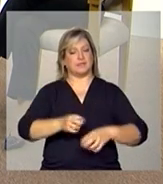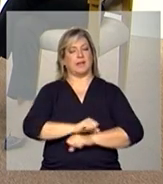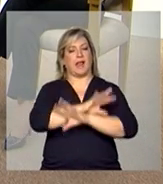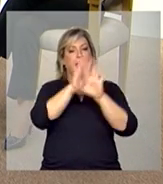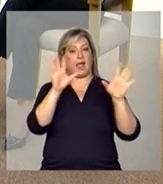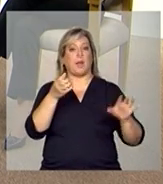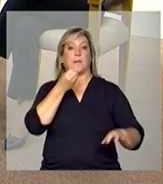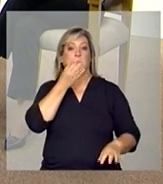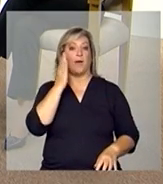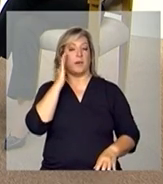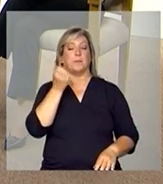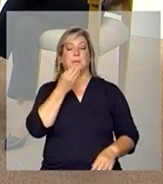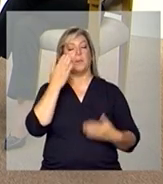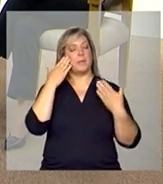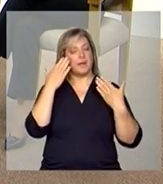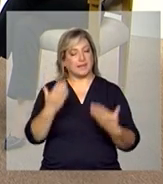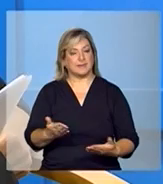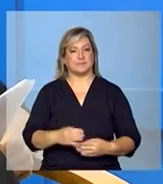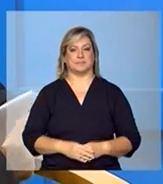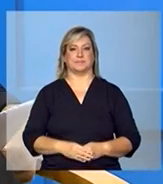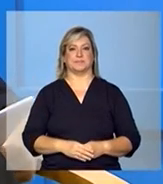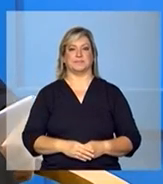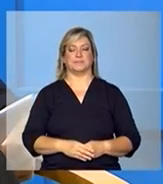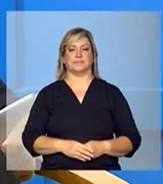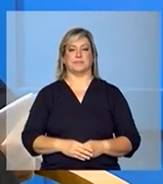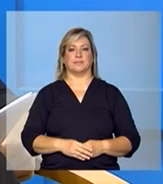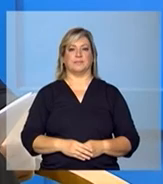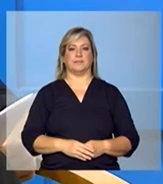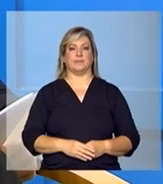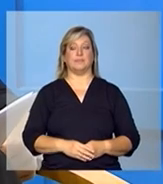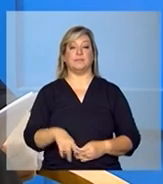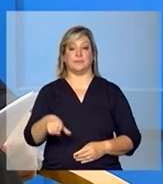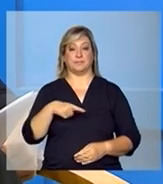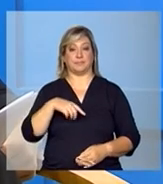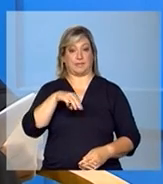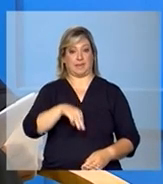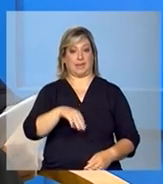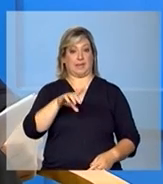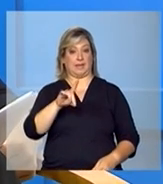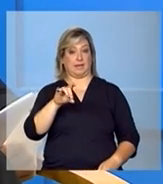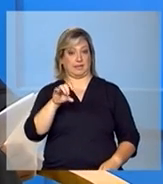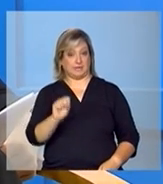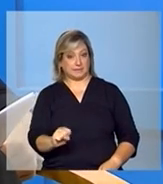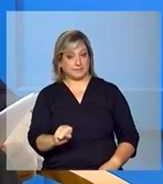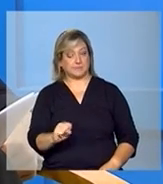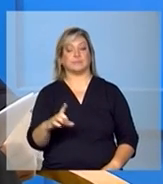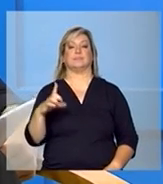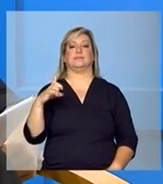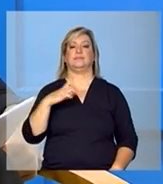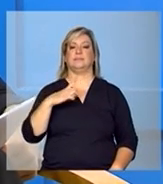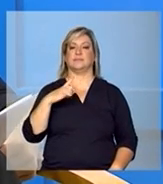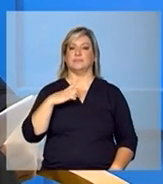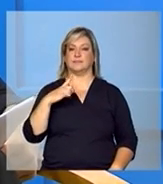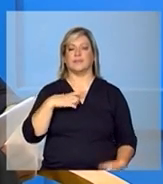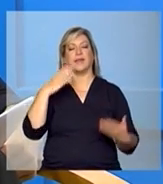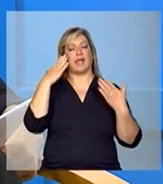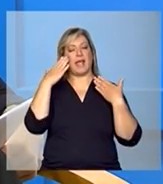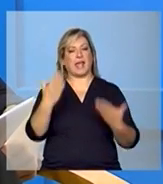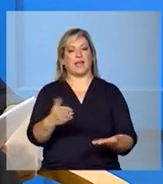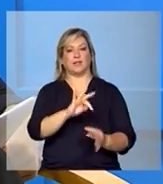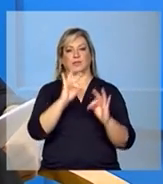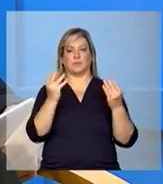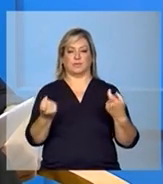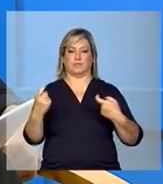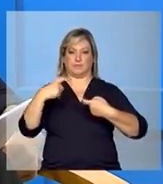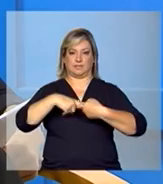muito importante para todo mundo obrigada obrigada E o Ministério do Desenvolvimento Social e combate à fome agradece a parceria com